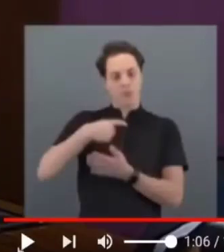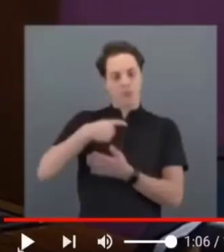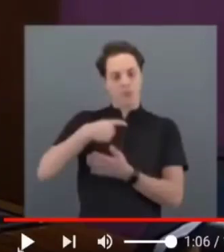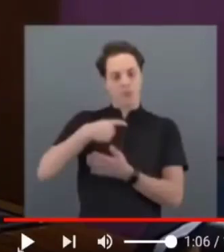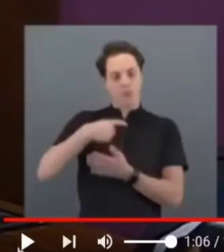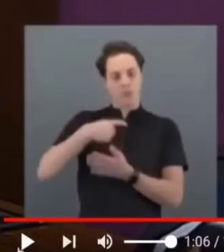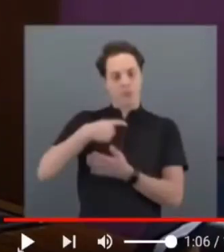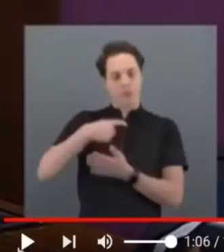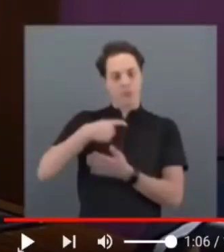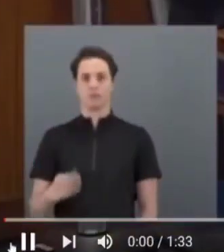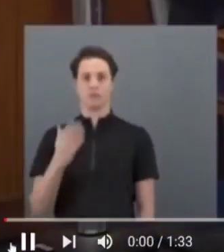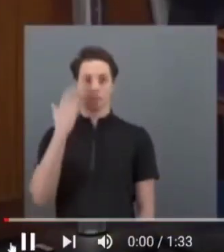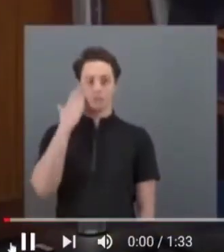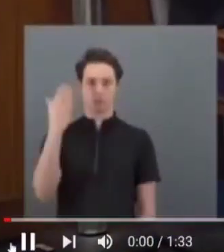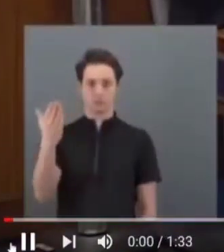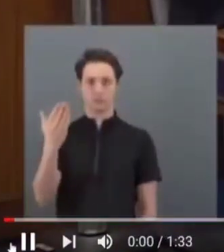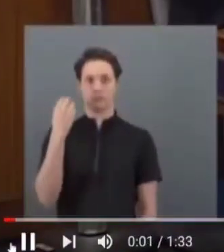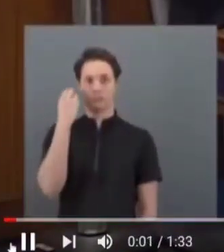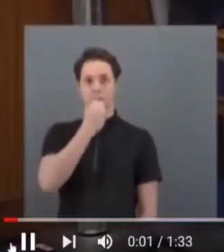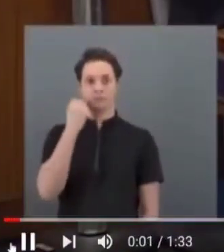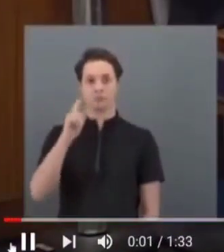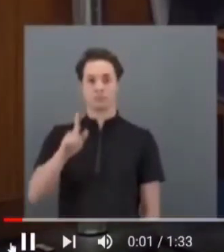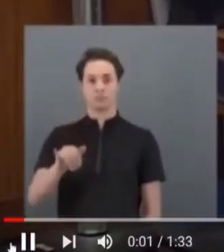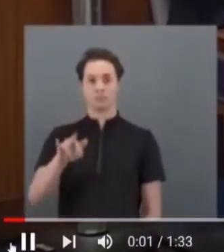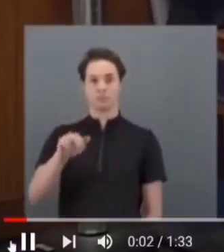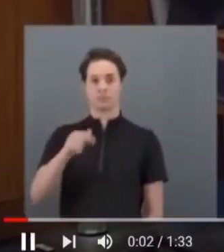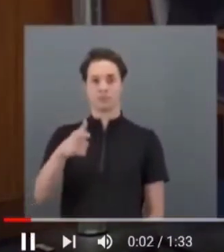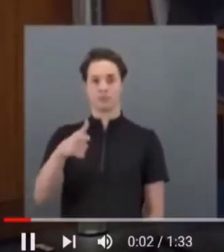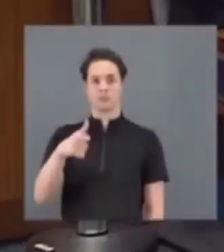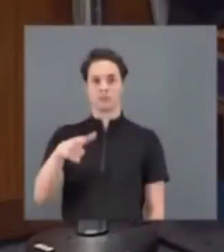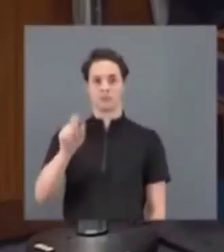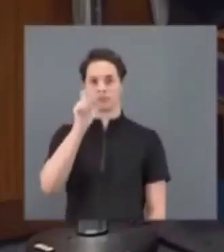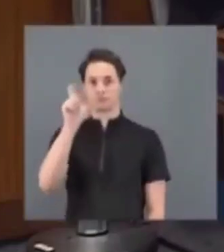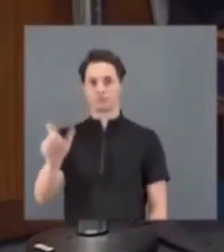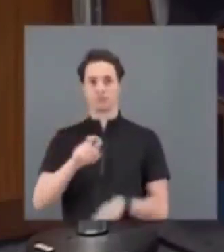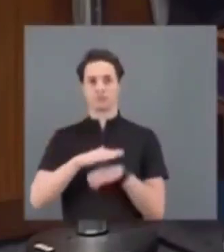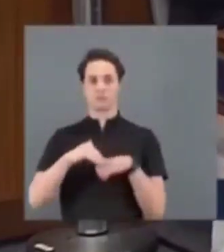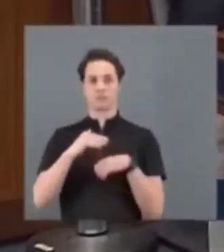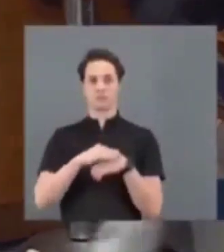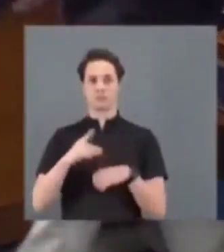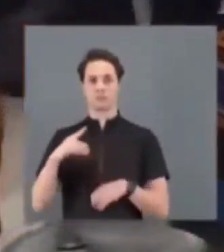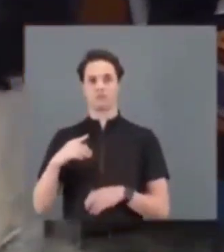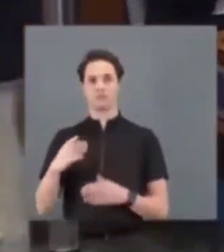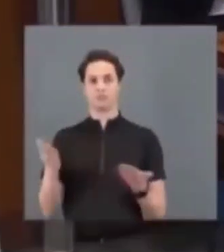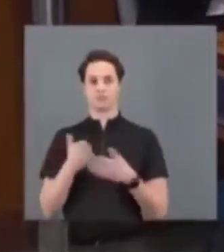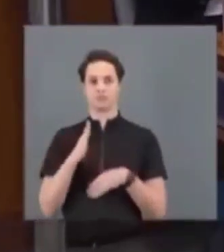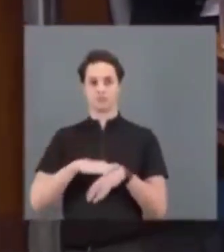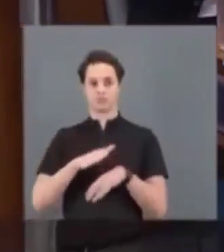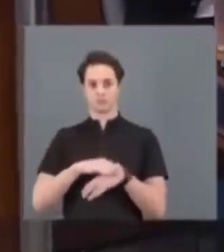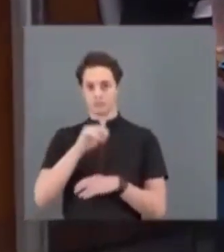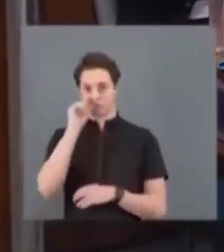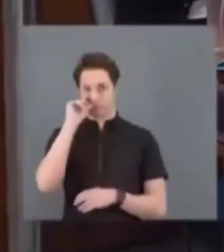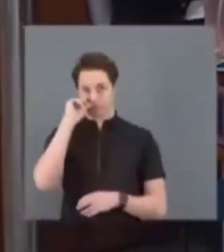chora. Chola mais. Senador Girão, obrigado pelas palavras generosas que Vossa Excelência profere nesse momento.